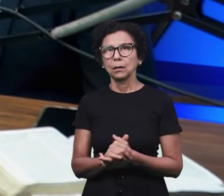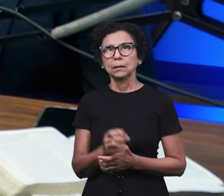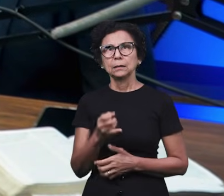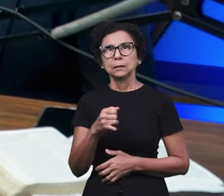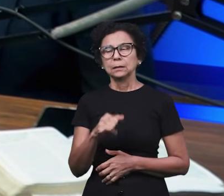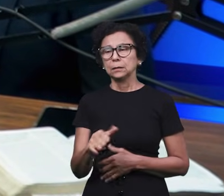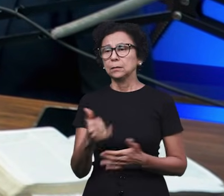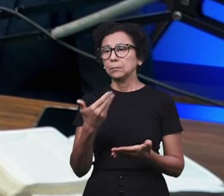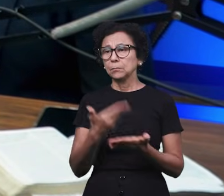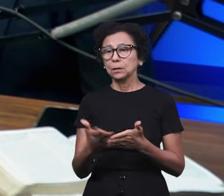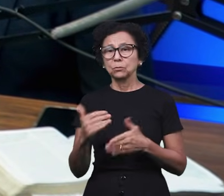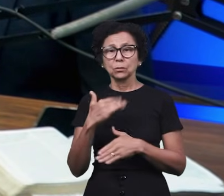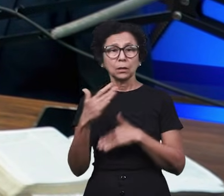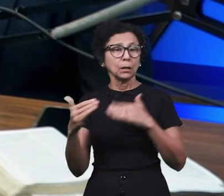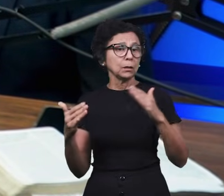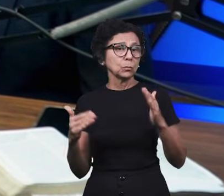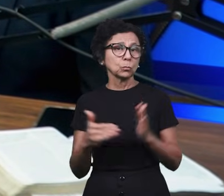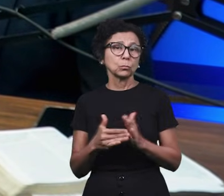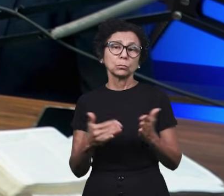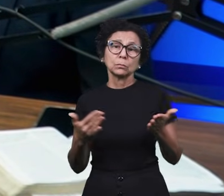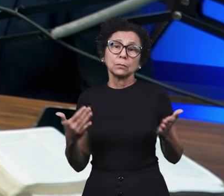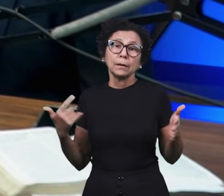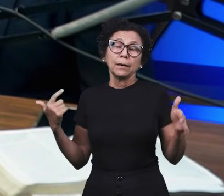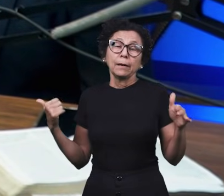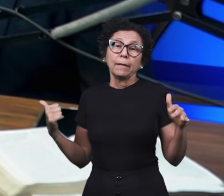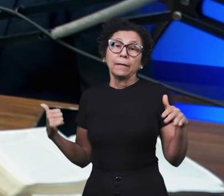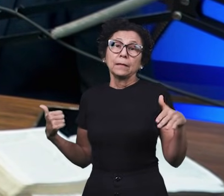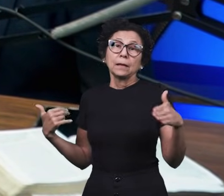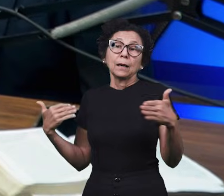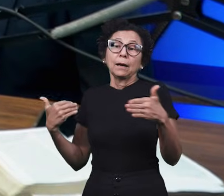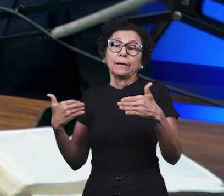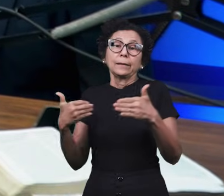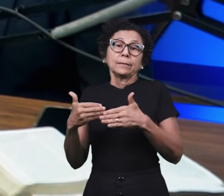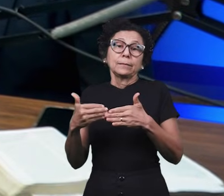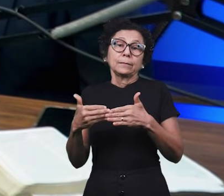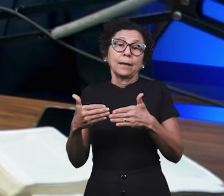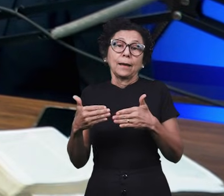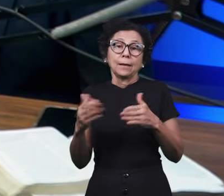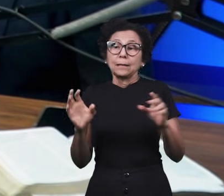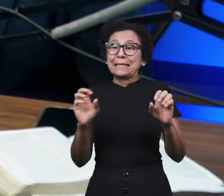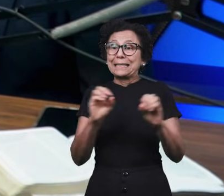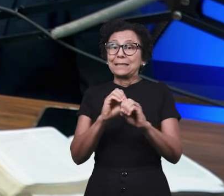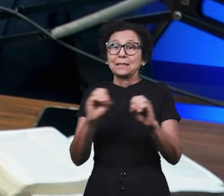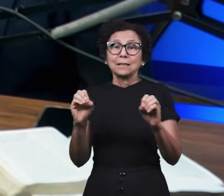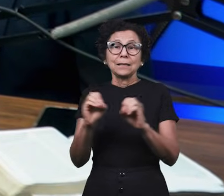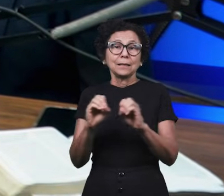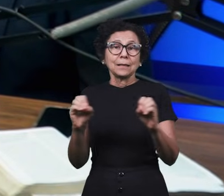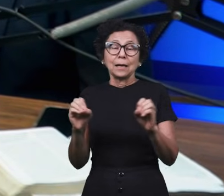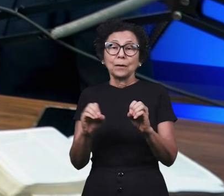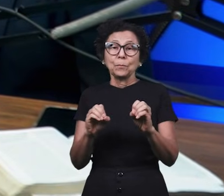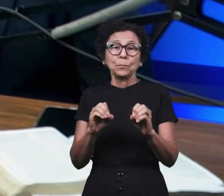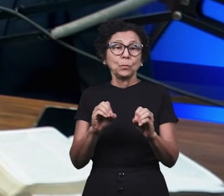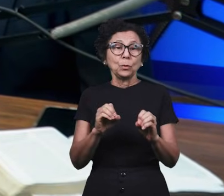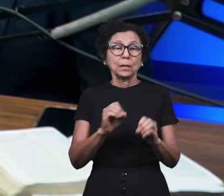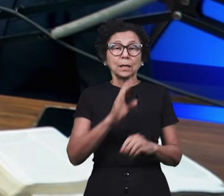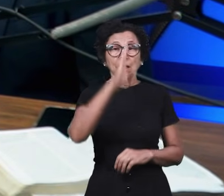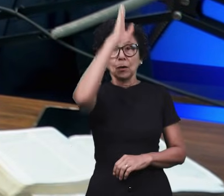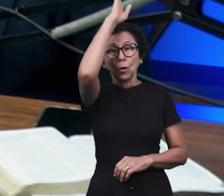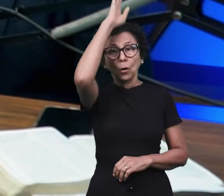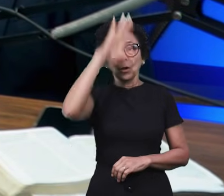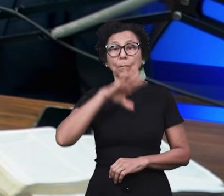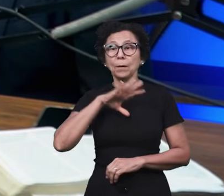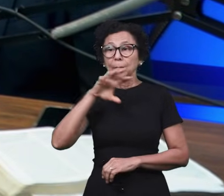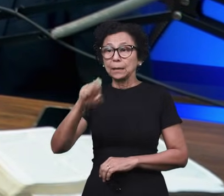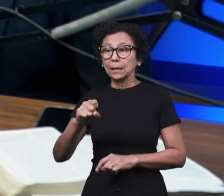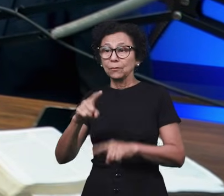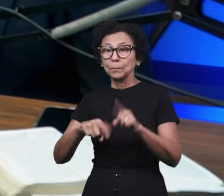imóveis, podia perder o imóvel, até o ponto de, se não tinha mais nada, podia-se tomar as pessoas daquela família por escravos,